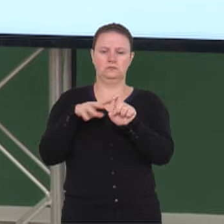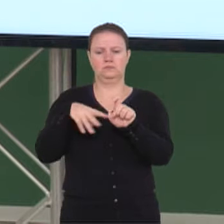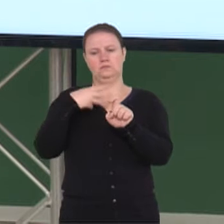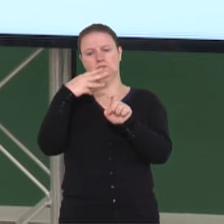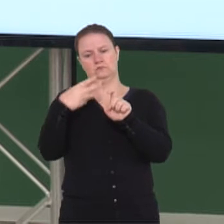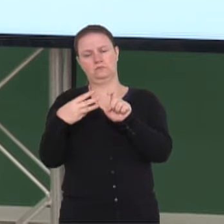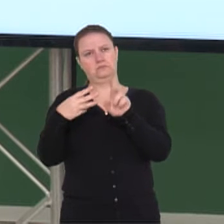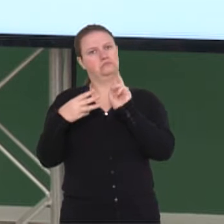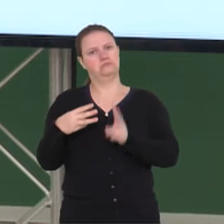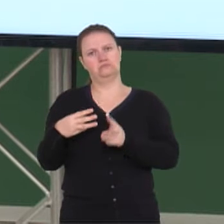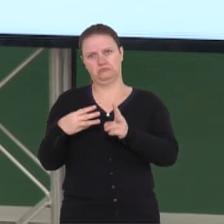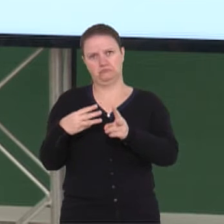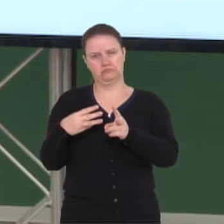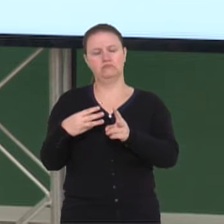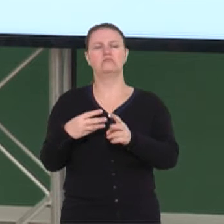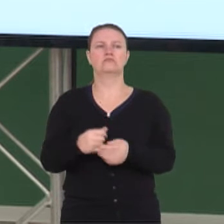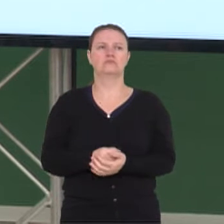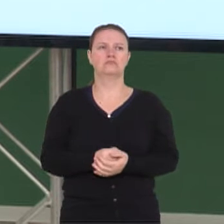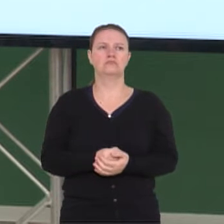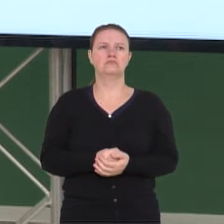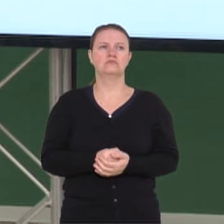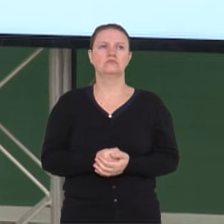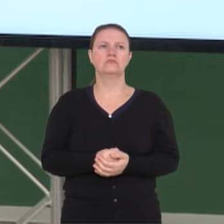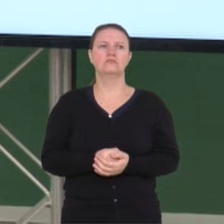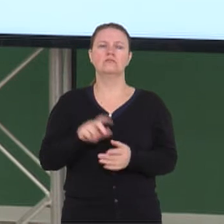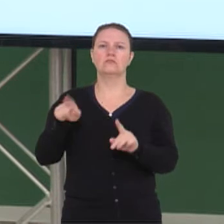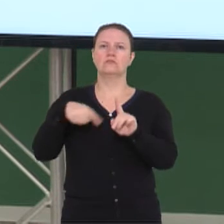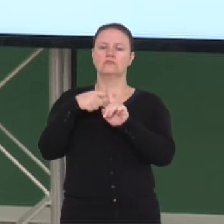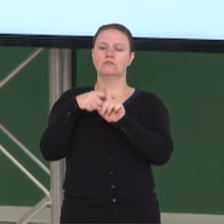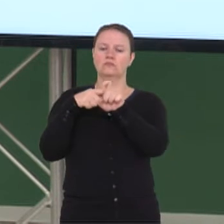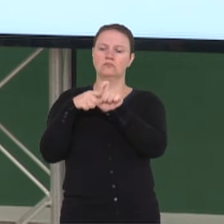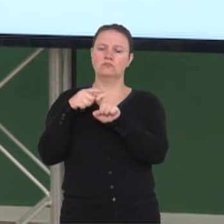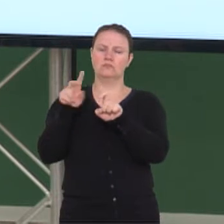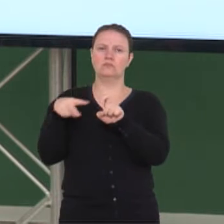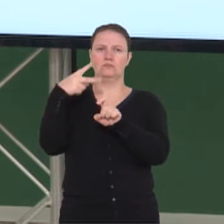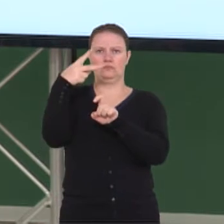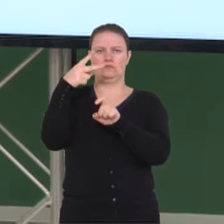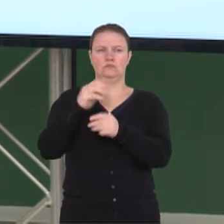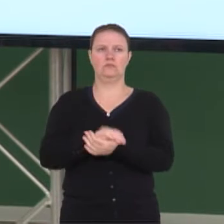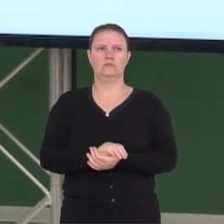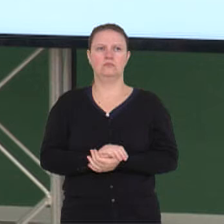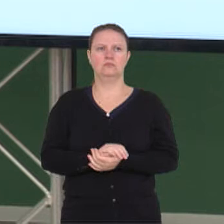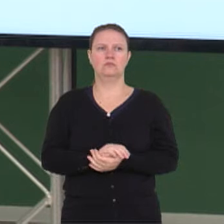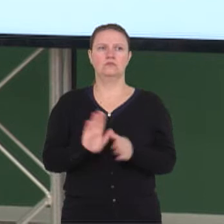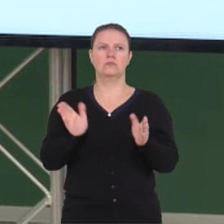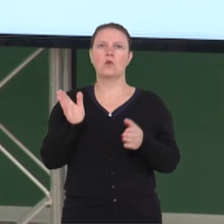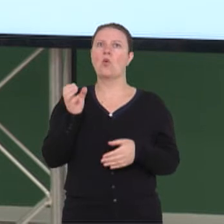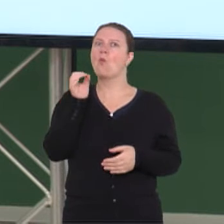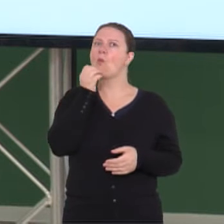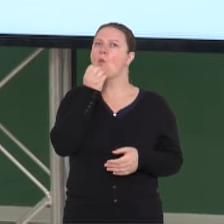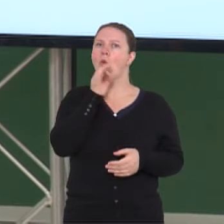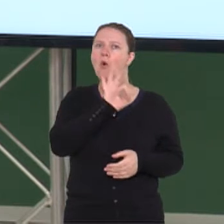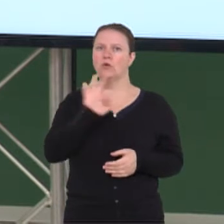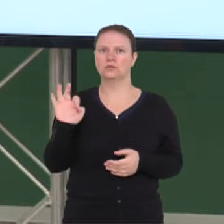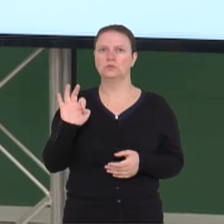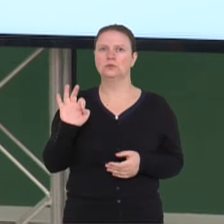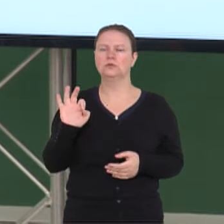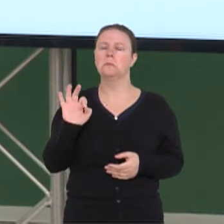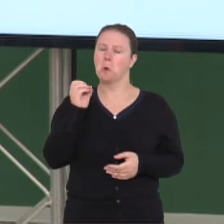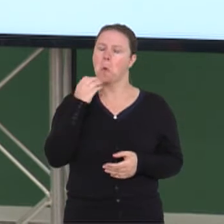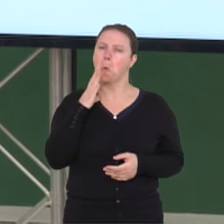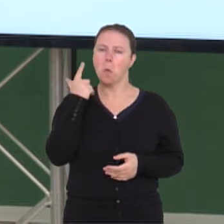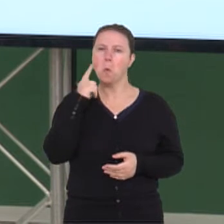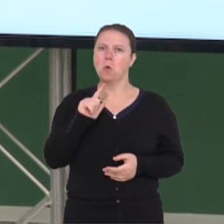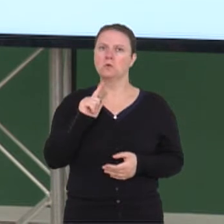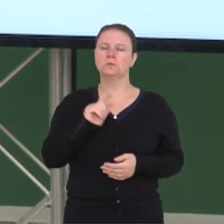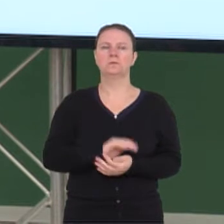à terceira. Negativo x ao quadrado com 2x ao quadrado, x ao quadrado. Ótimo. Consegui aqui um polinômio resto.